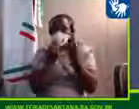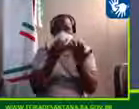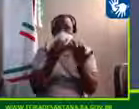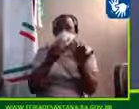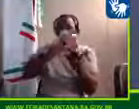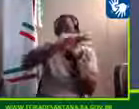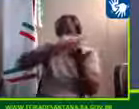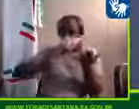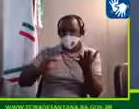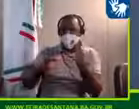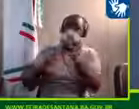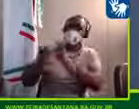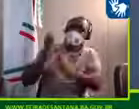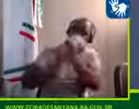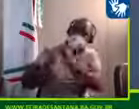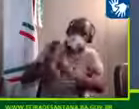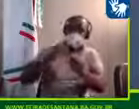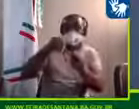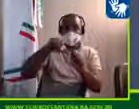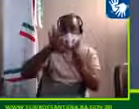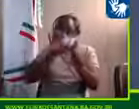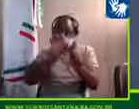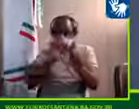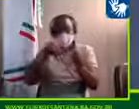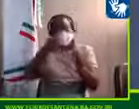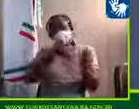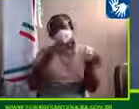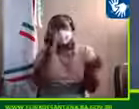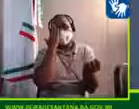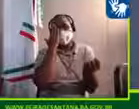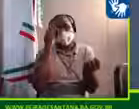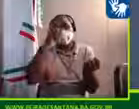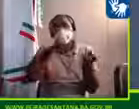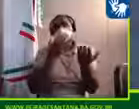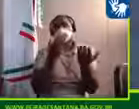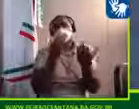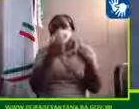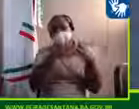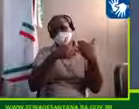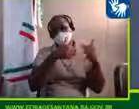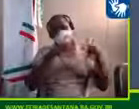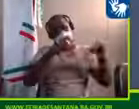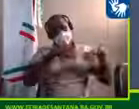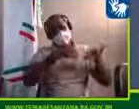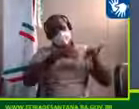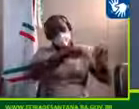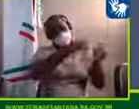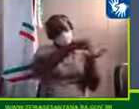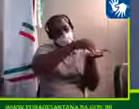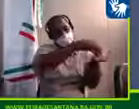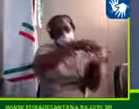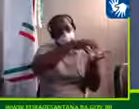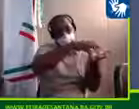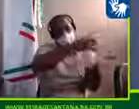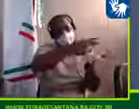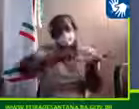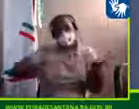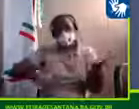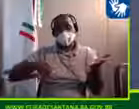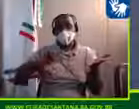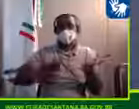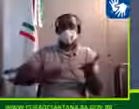atividades econômicas em Feira de Santana, porque não são apenas atividades de comércio, mas são várias, é que